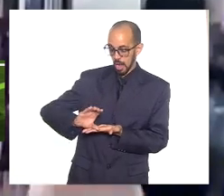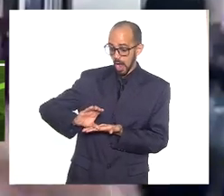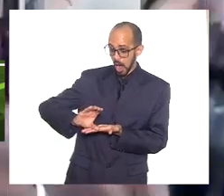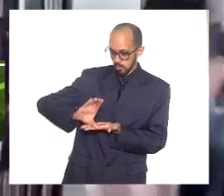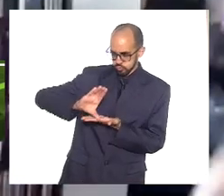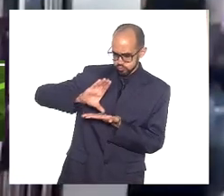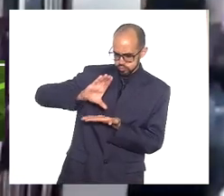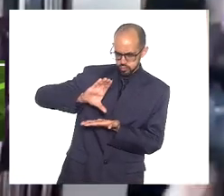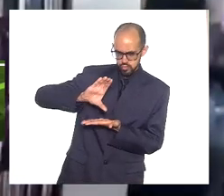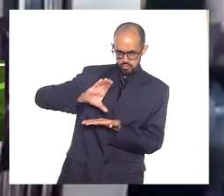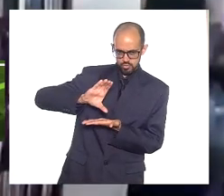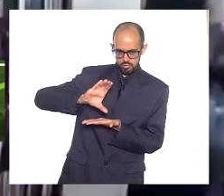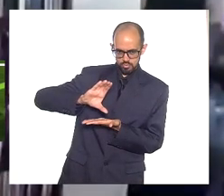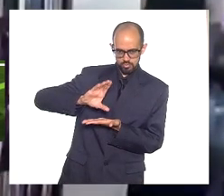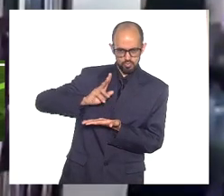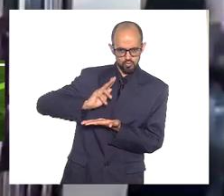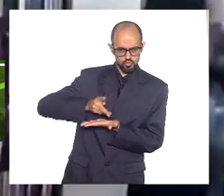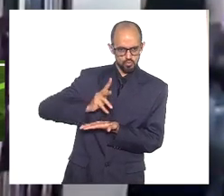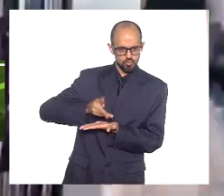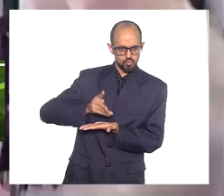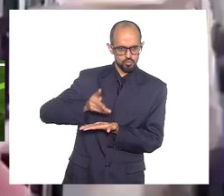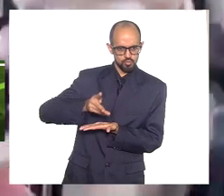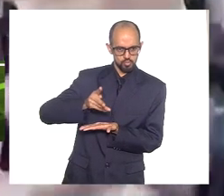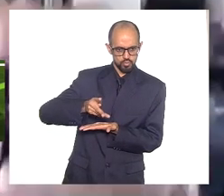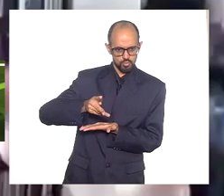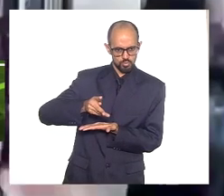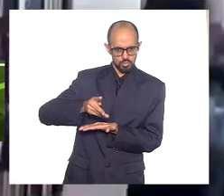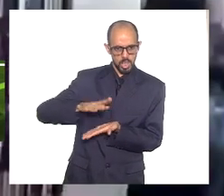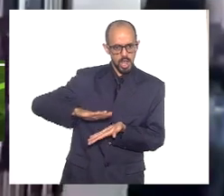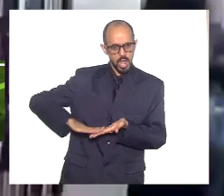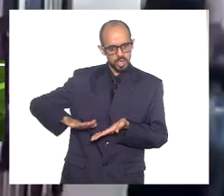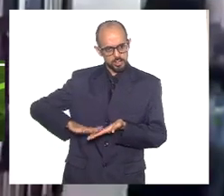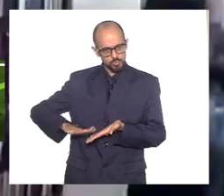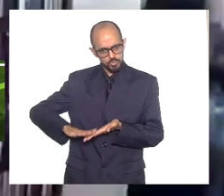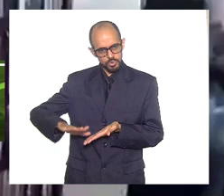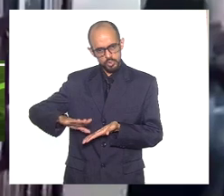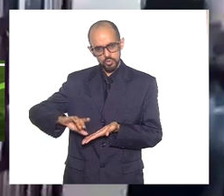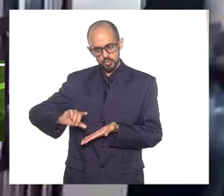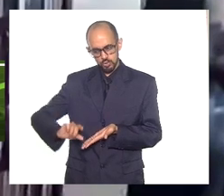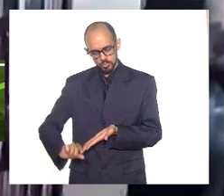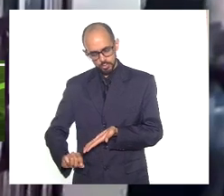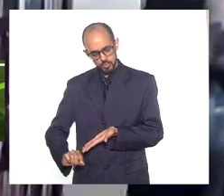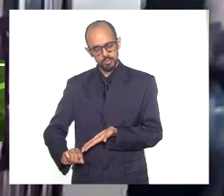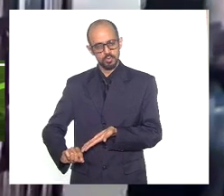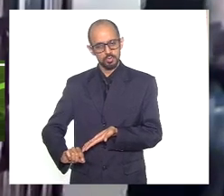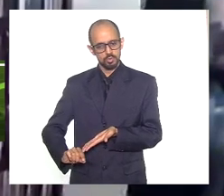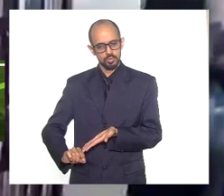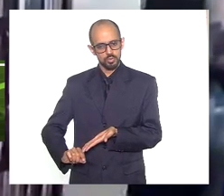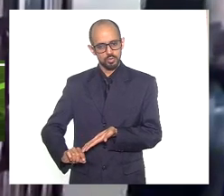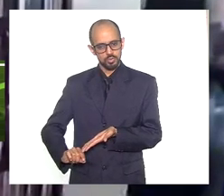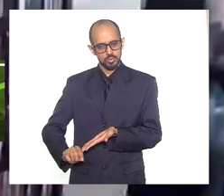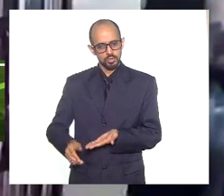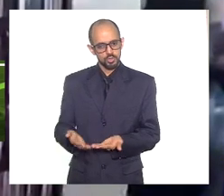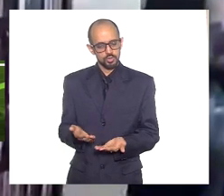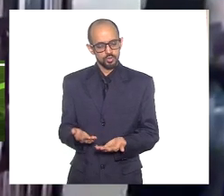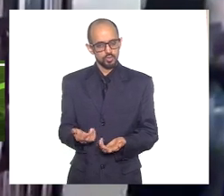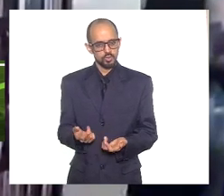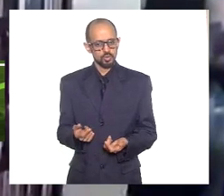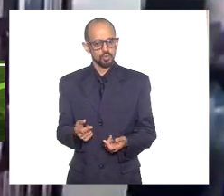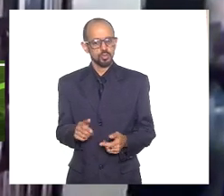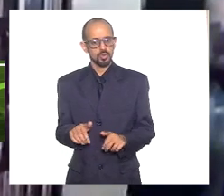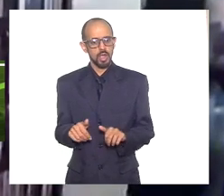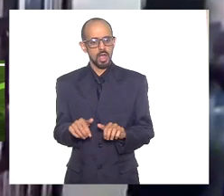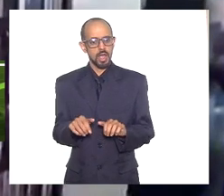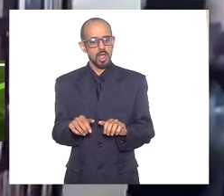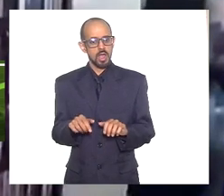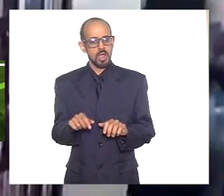tem aumentado, né? A despesa tem diminuído. Isto